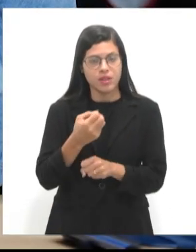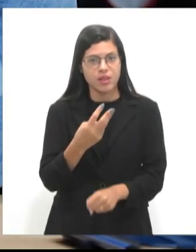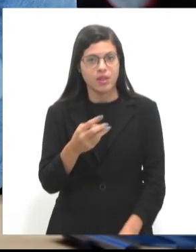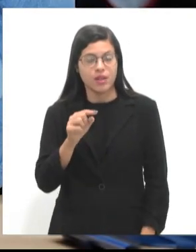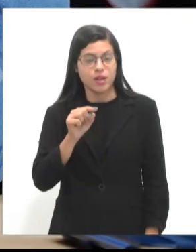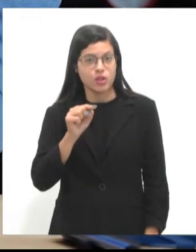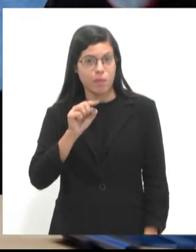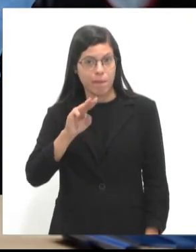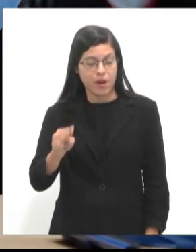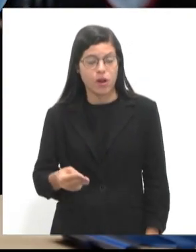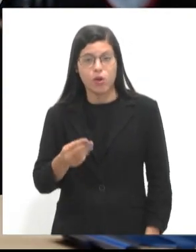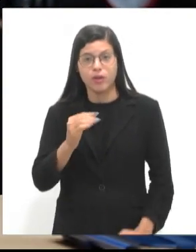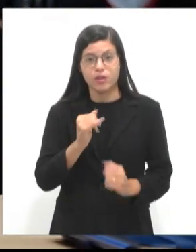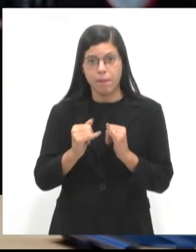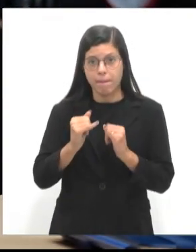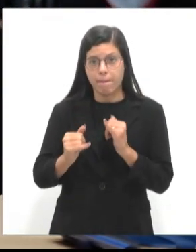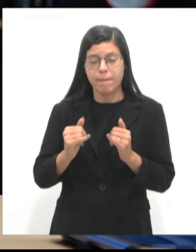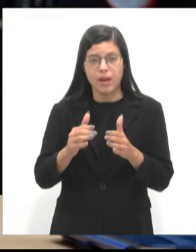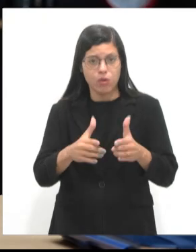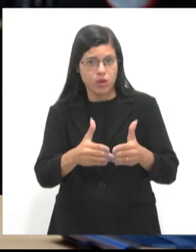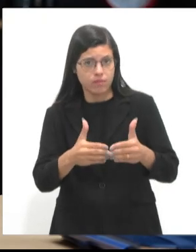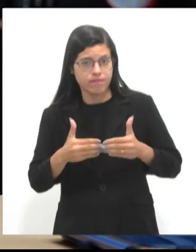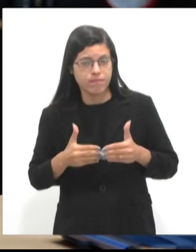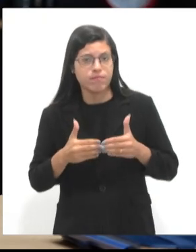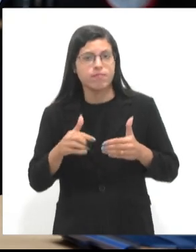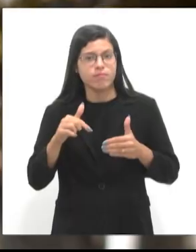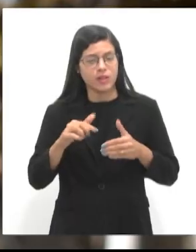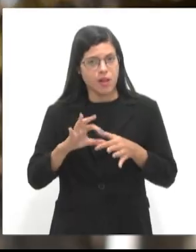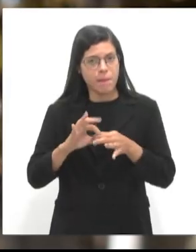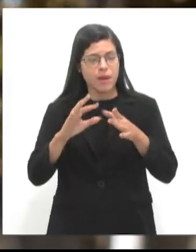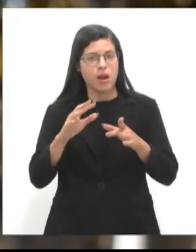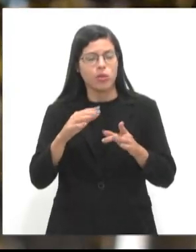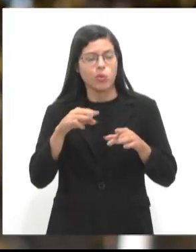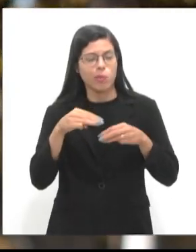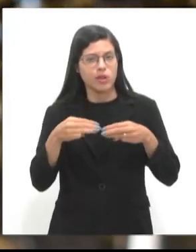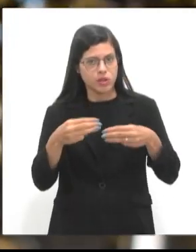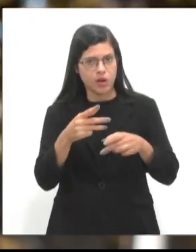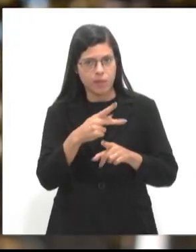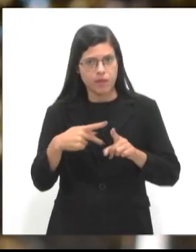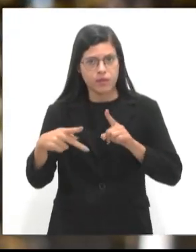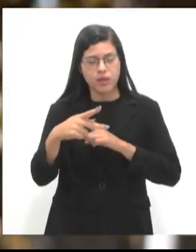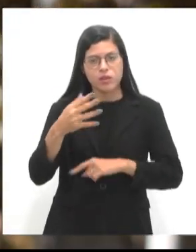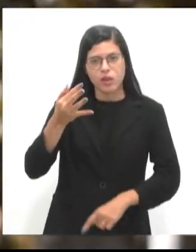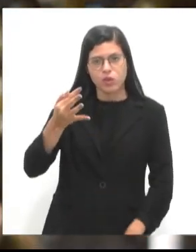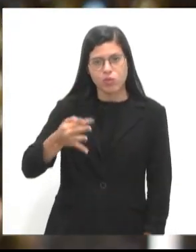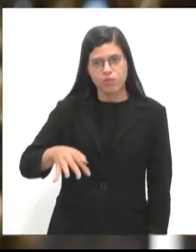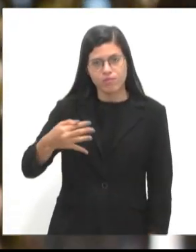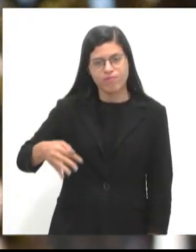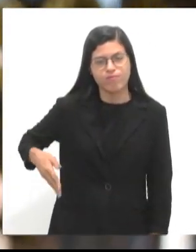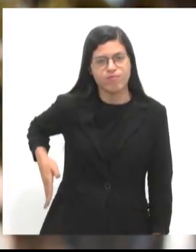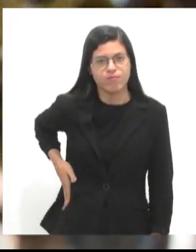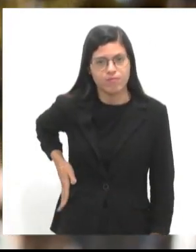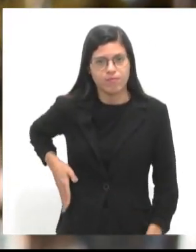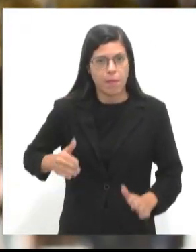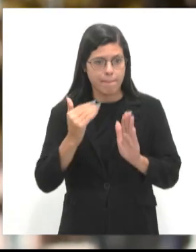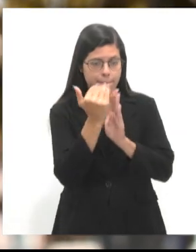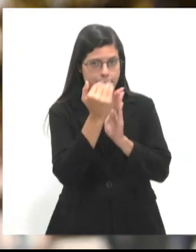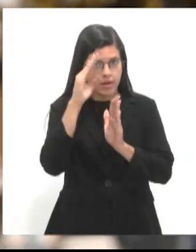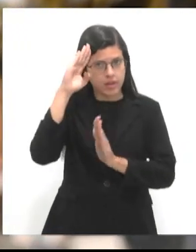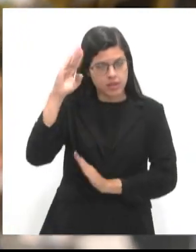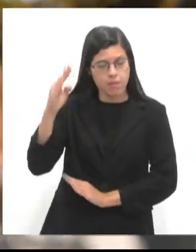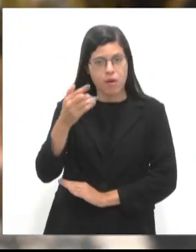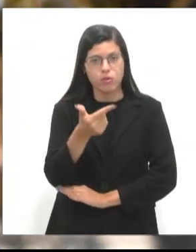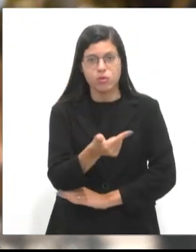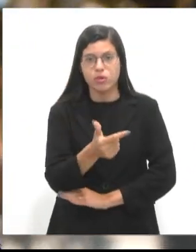de afastamentos foram liberados pelo Ministério da Previdência. Doenças relacionadas a dores na coluna lideram o ranking, com cerca